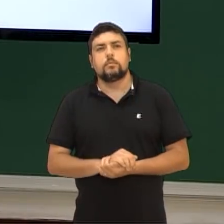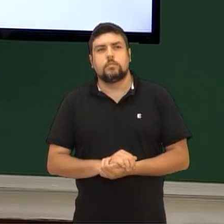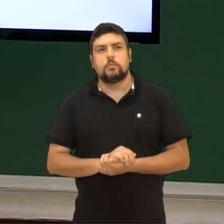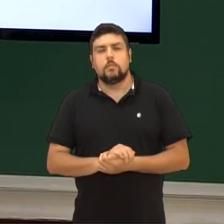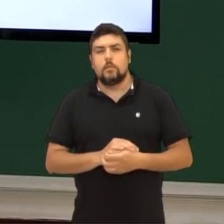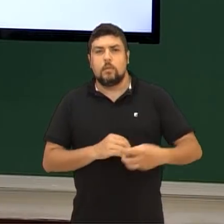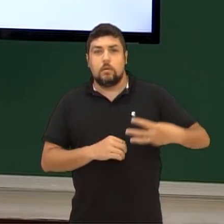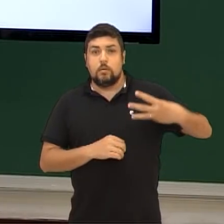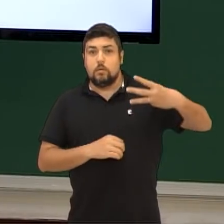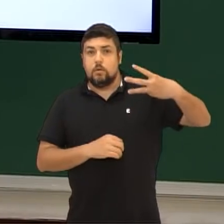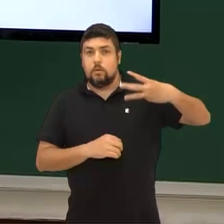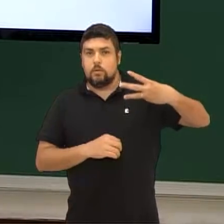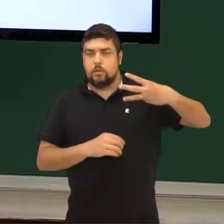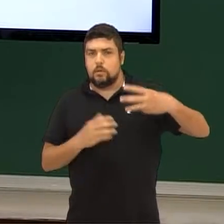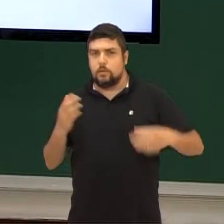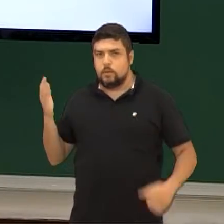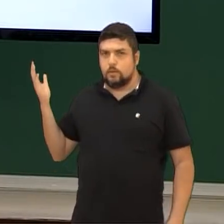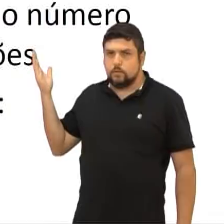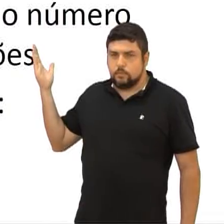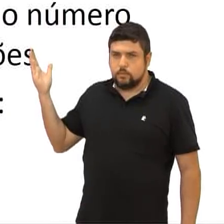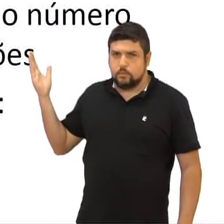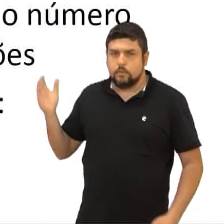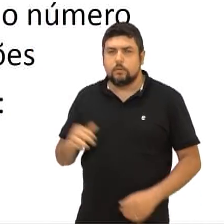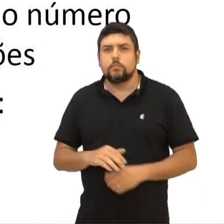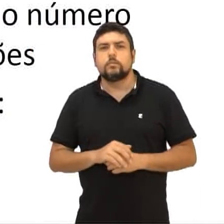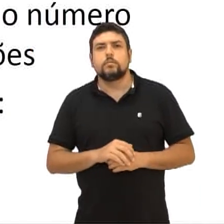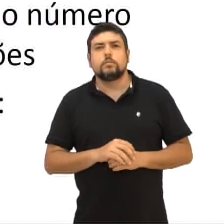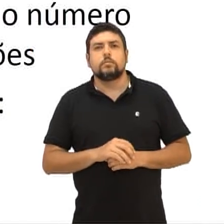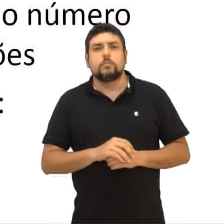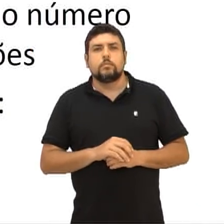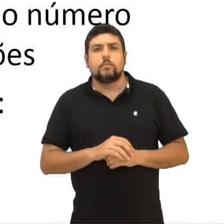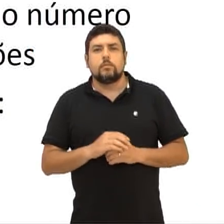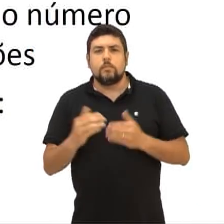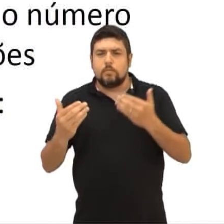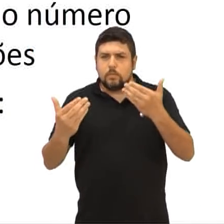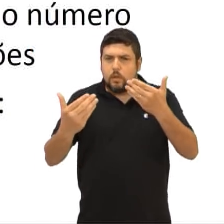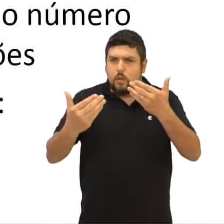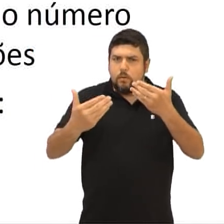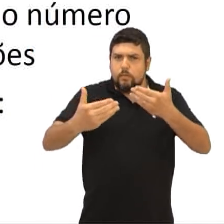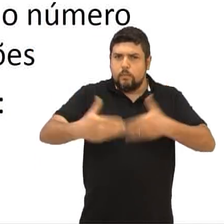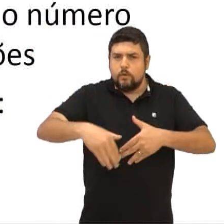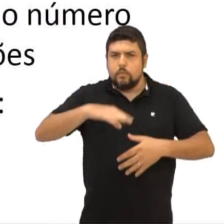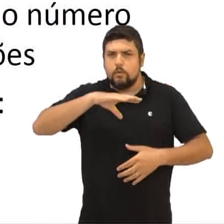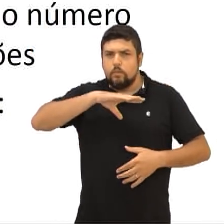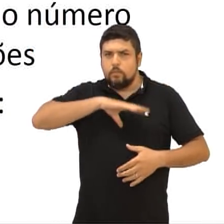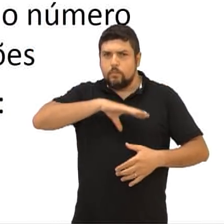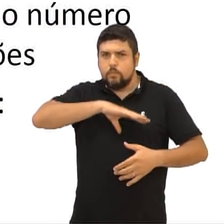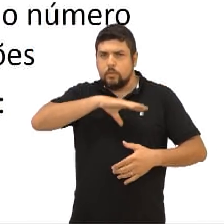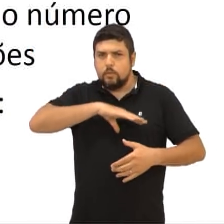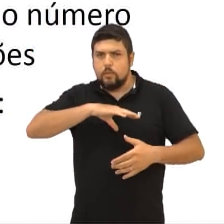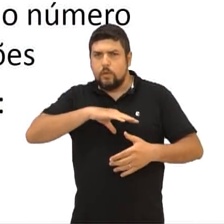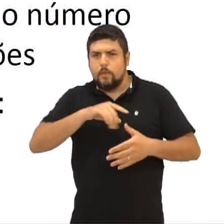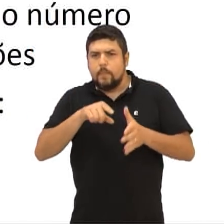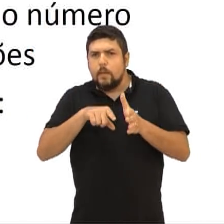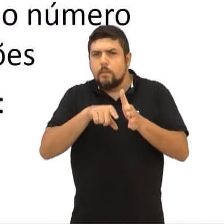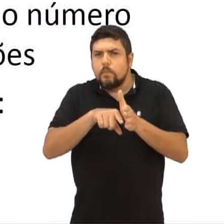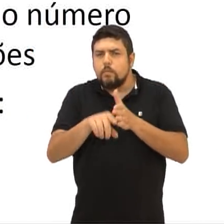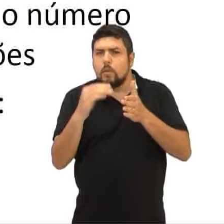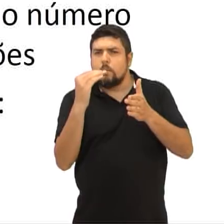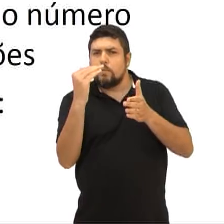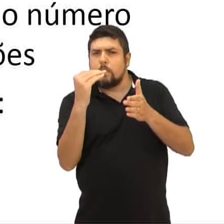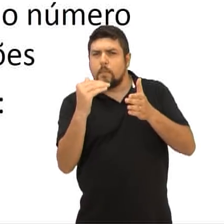terceiro exercício, em um teste de português, havia 50 questões.